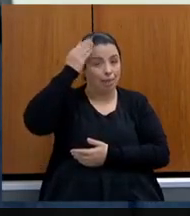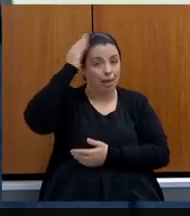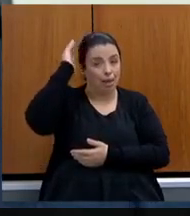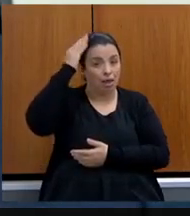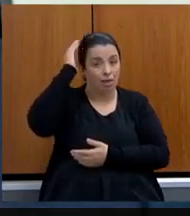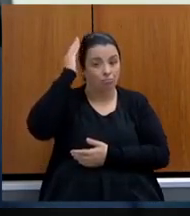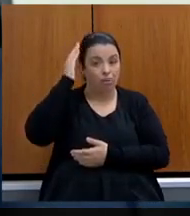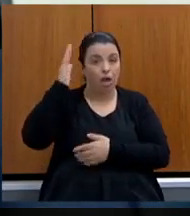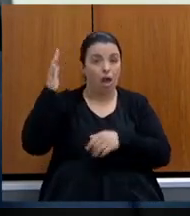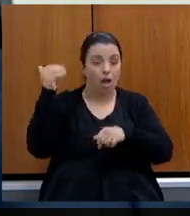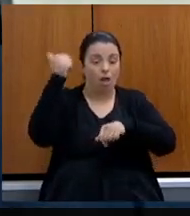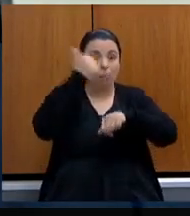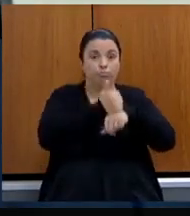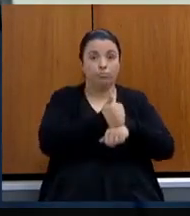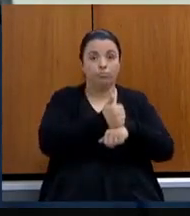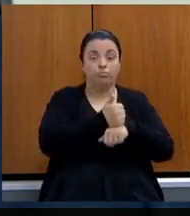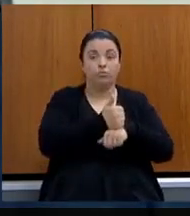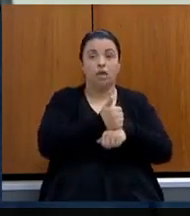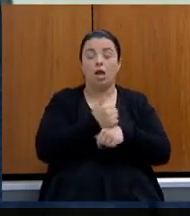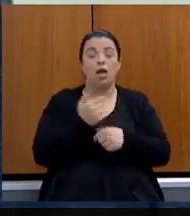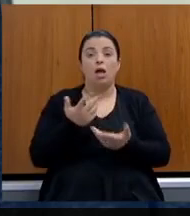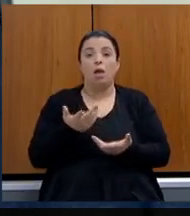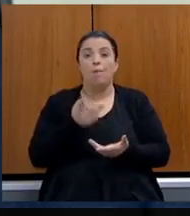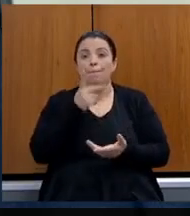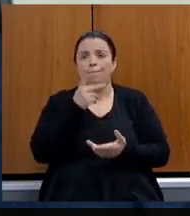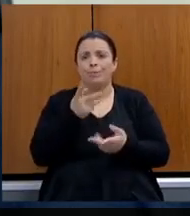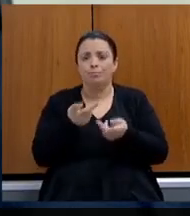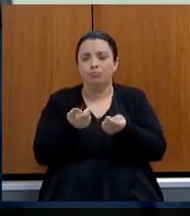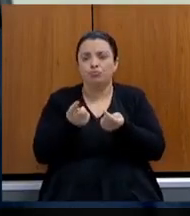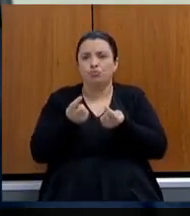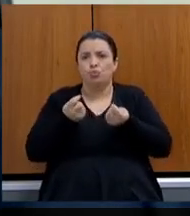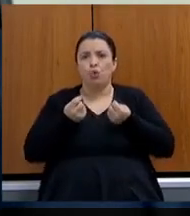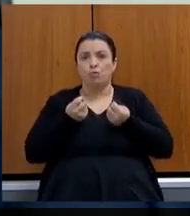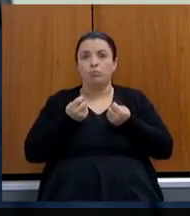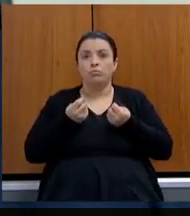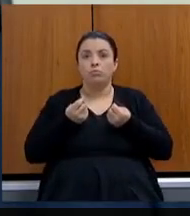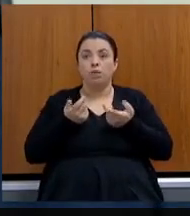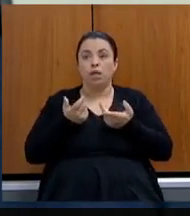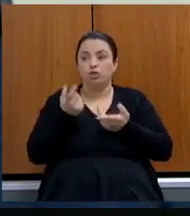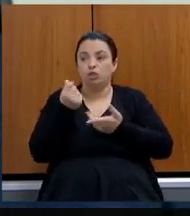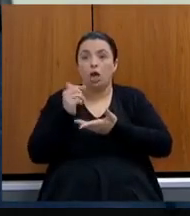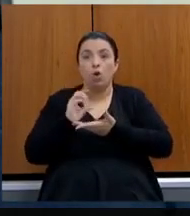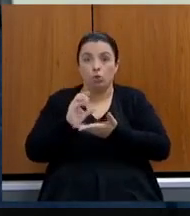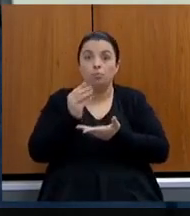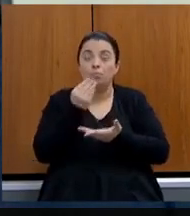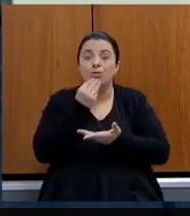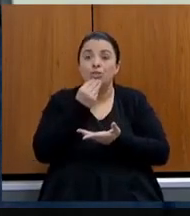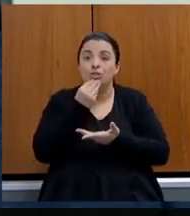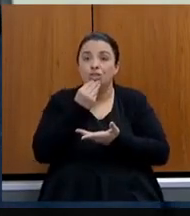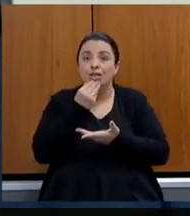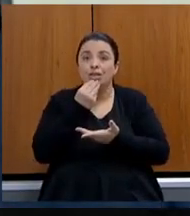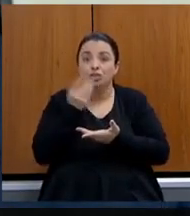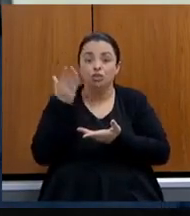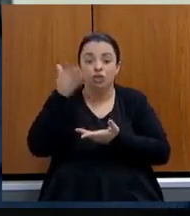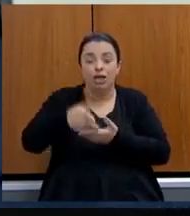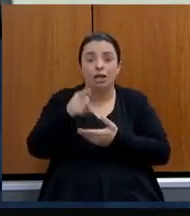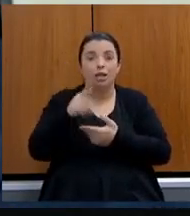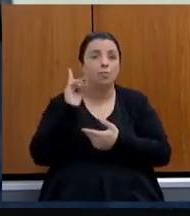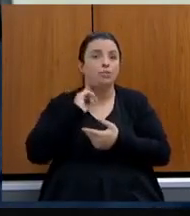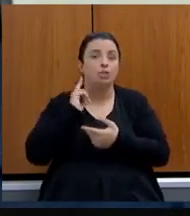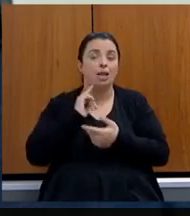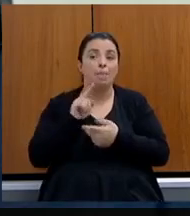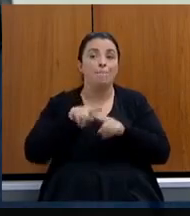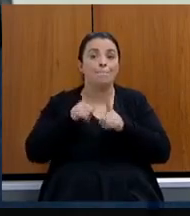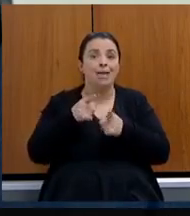torneira recursos poderiam ter vindo para o estado de Minas Gerais e que infelizmente não